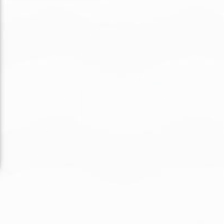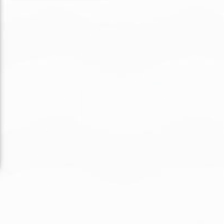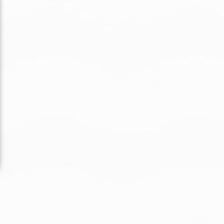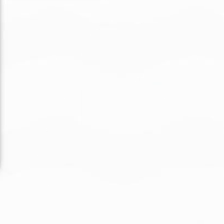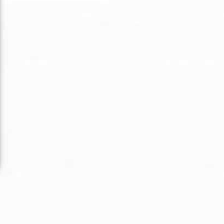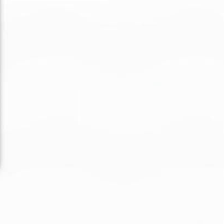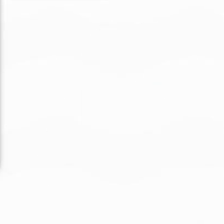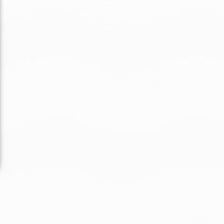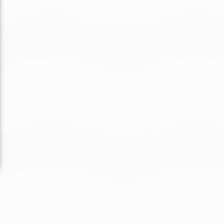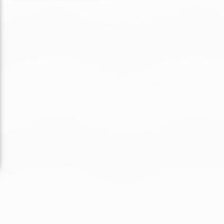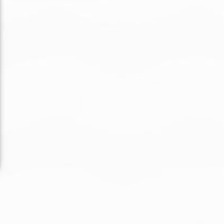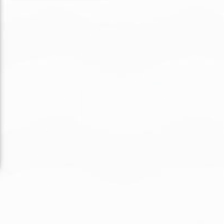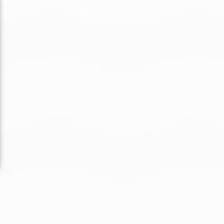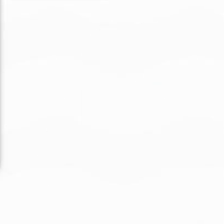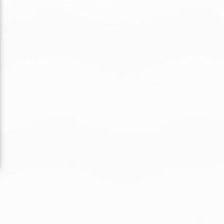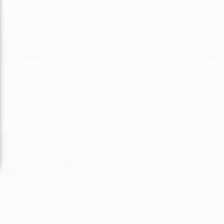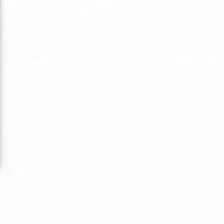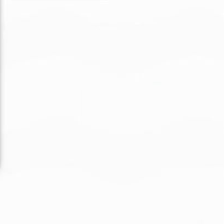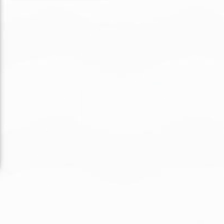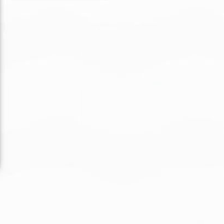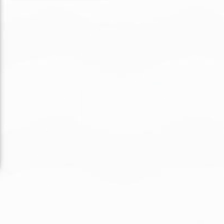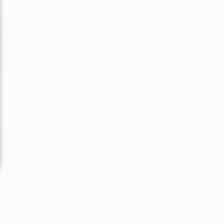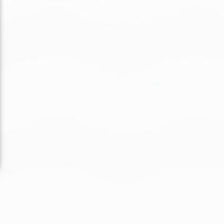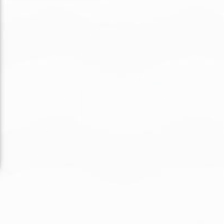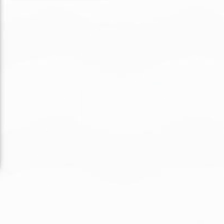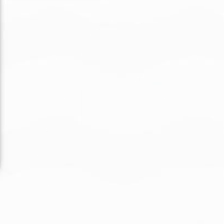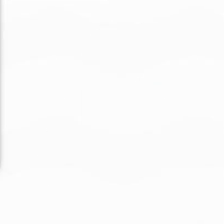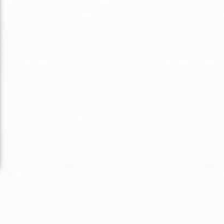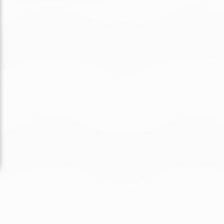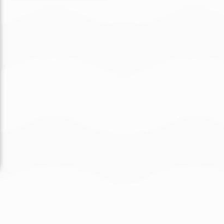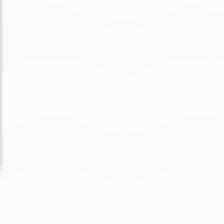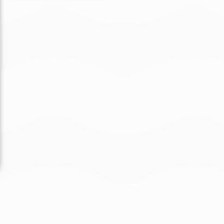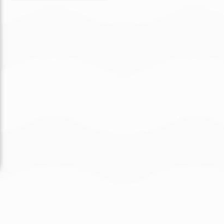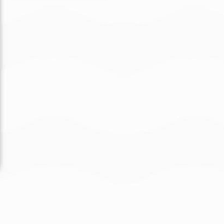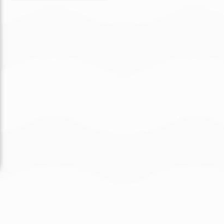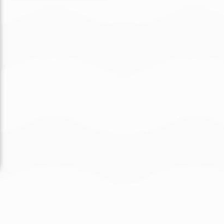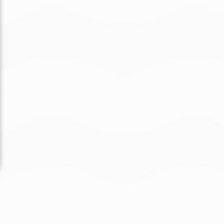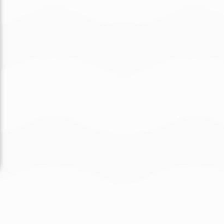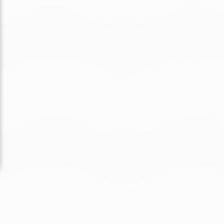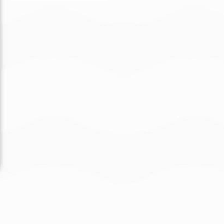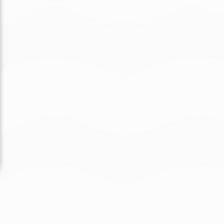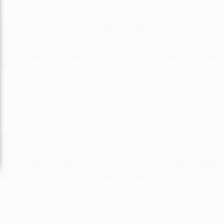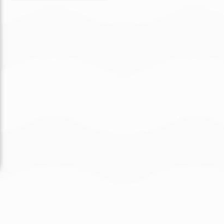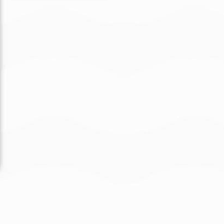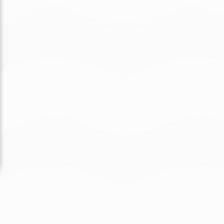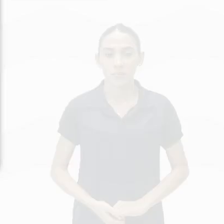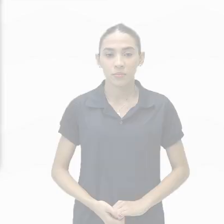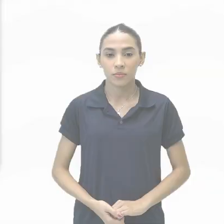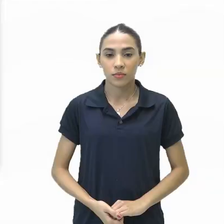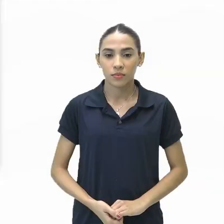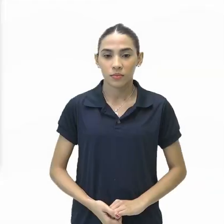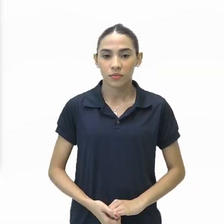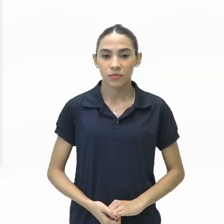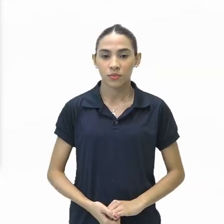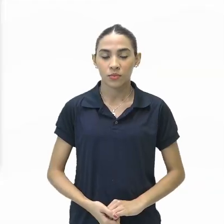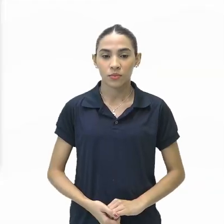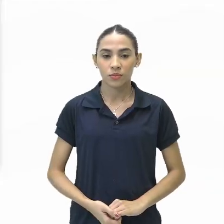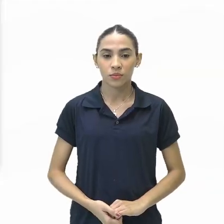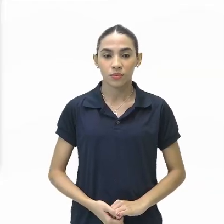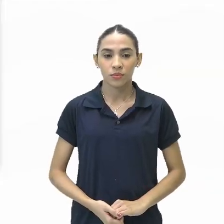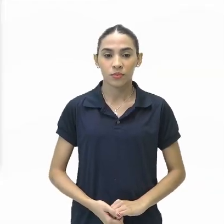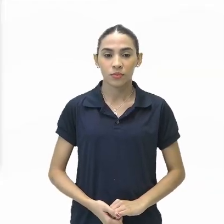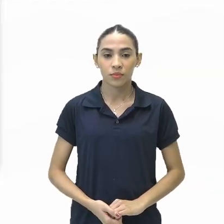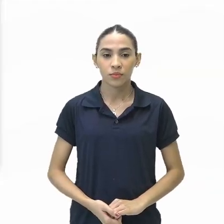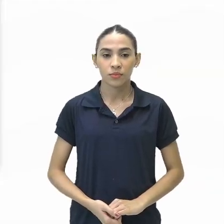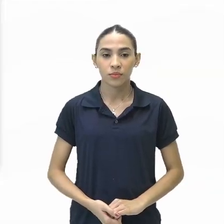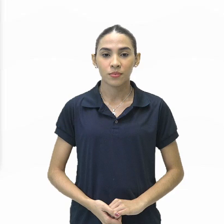expulsa de casa e aí Maria vai para a prostituição. Tá? Aí o que acontece lá no